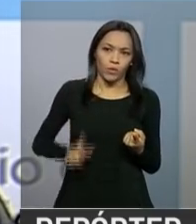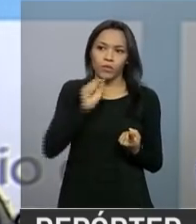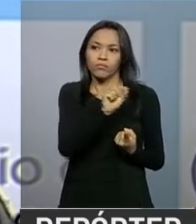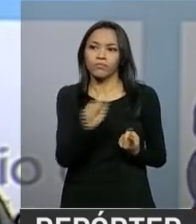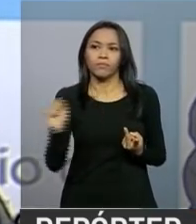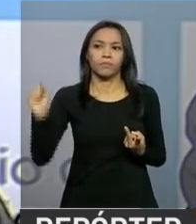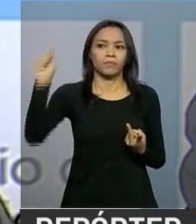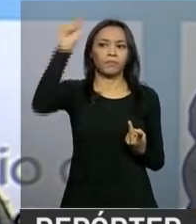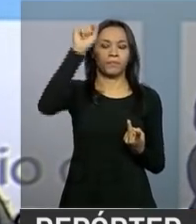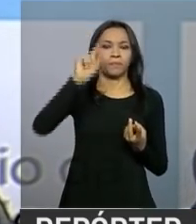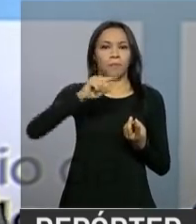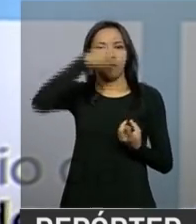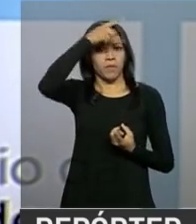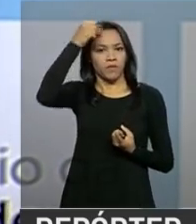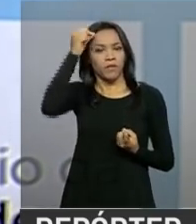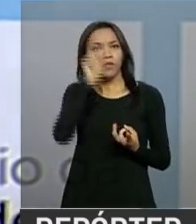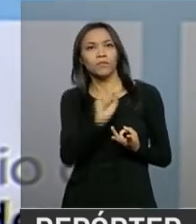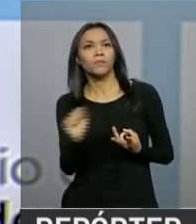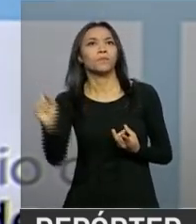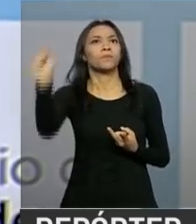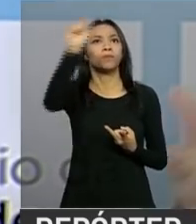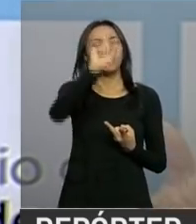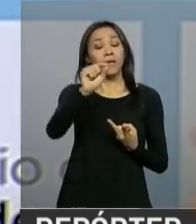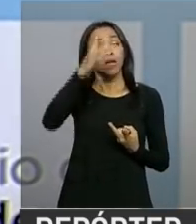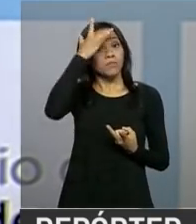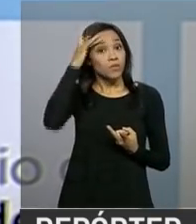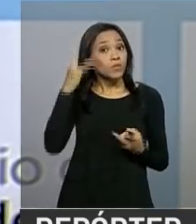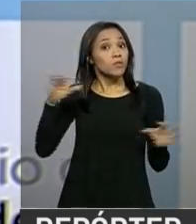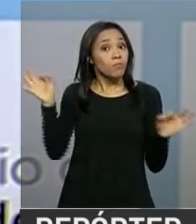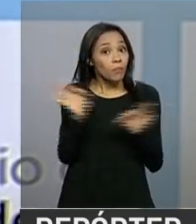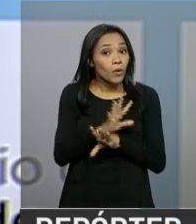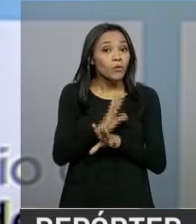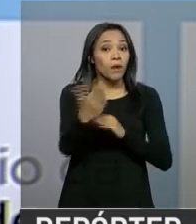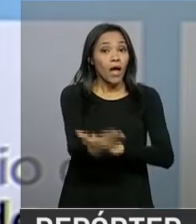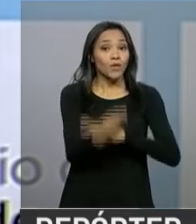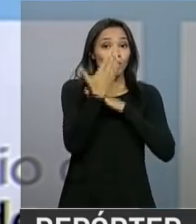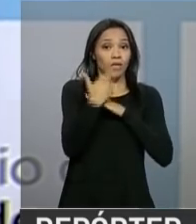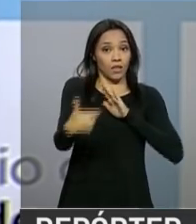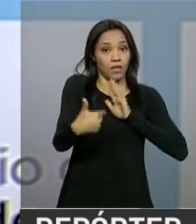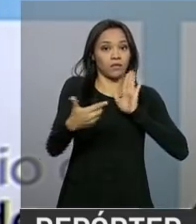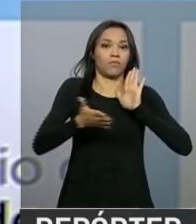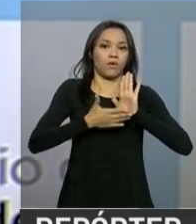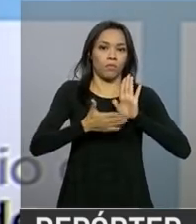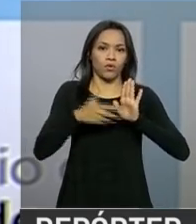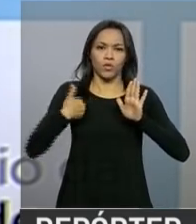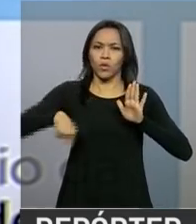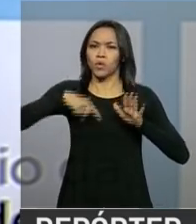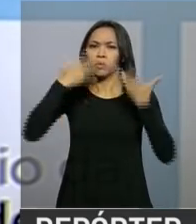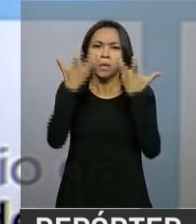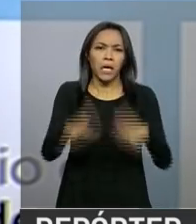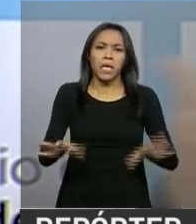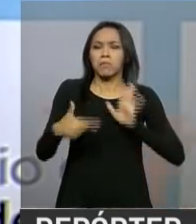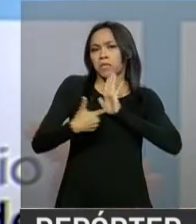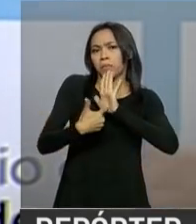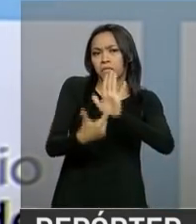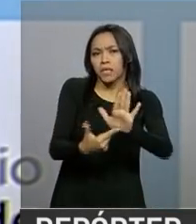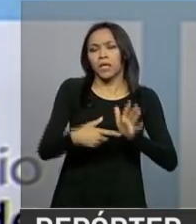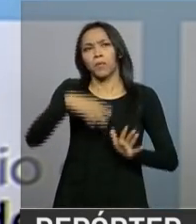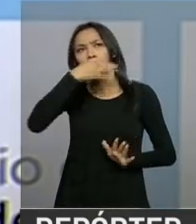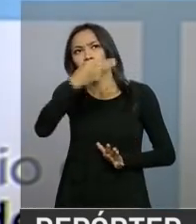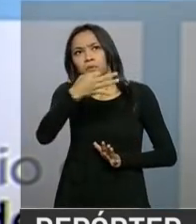prestadores de serviço Estão dispostos e alinhados com essa proposta nós não queremos apresentar uma